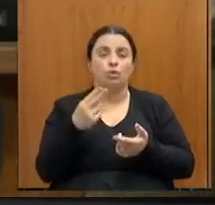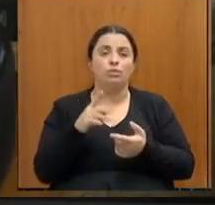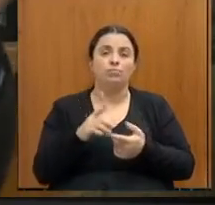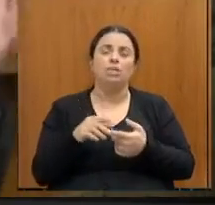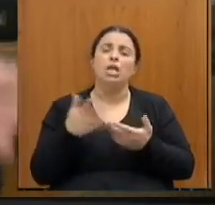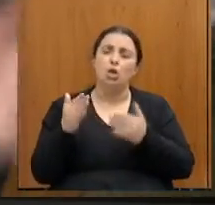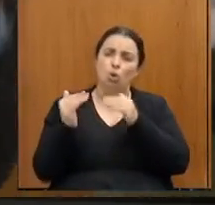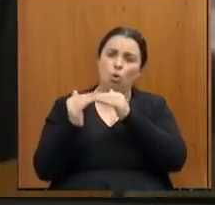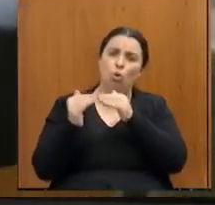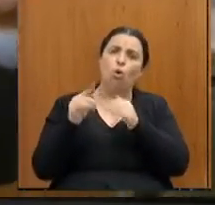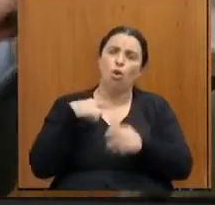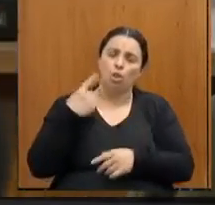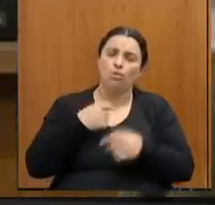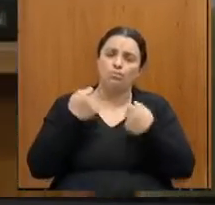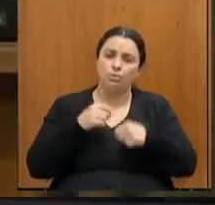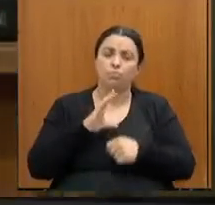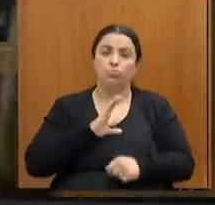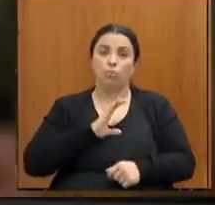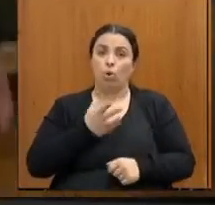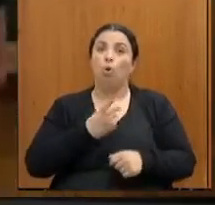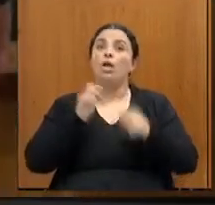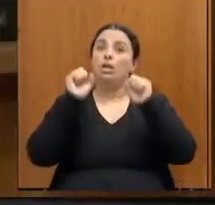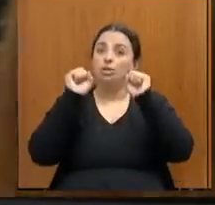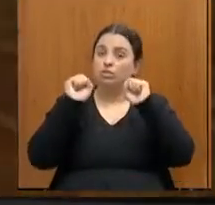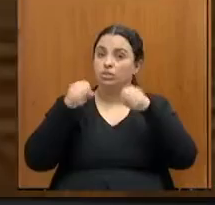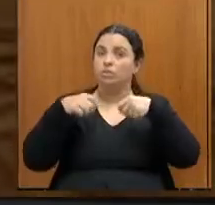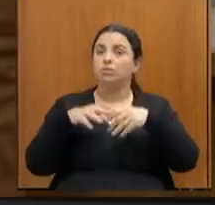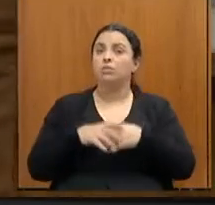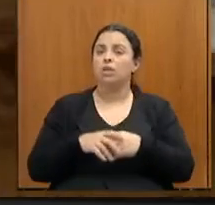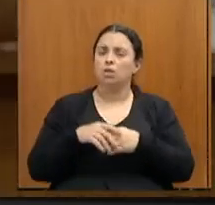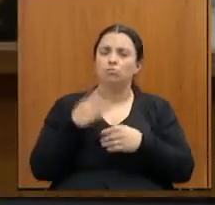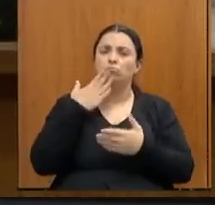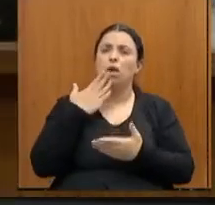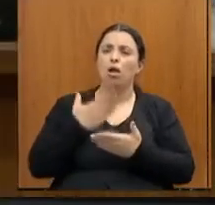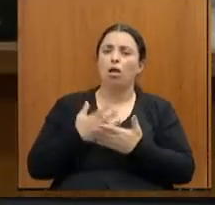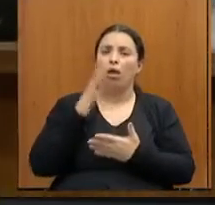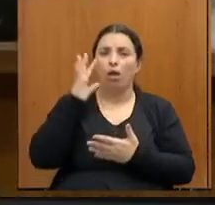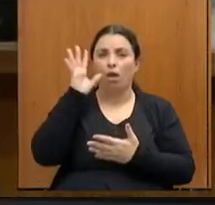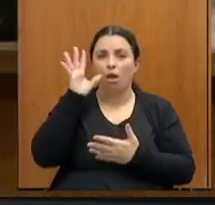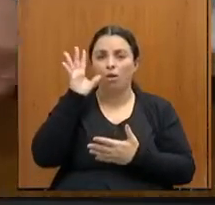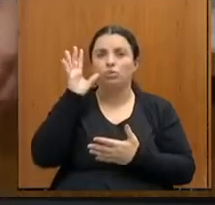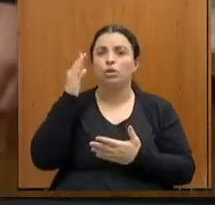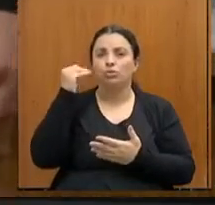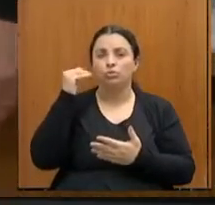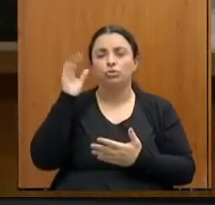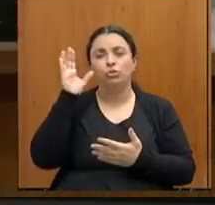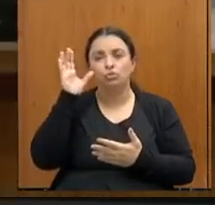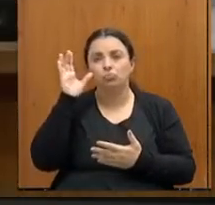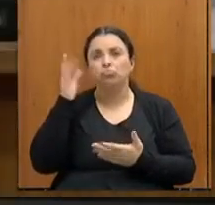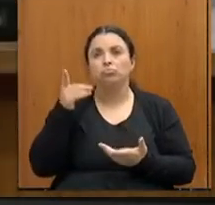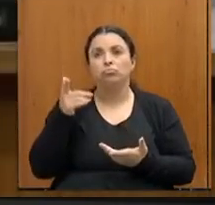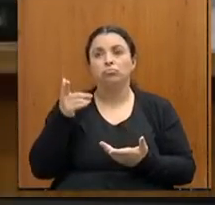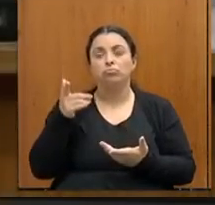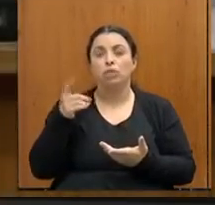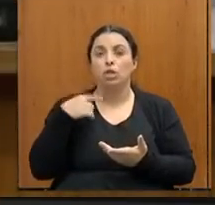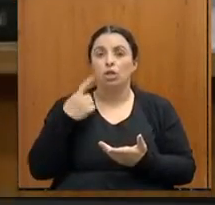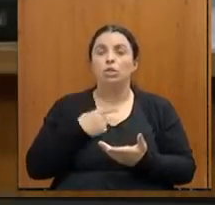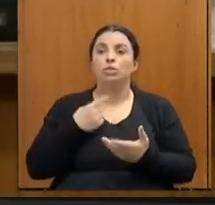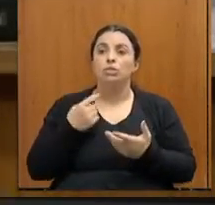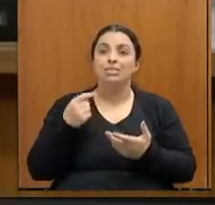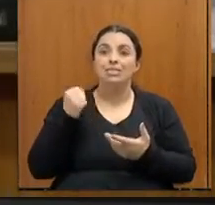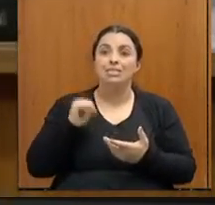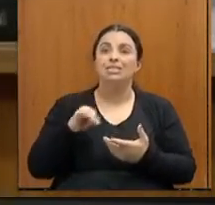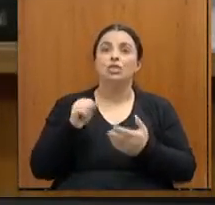ser usados concordo consigo admiro essa essa posição sua e eu acho que a várias mãos nós vamos construir